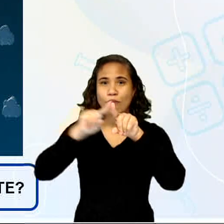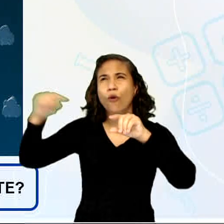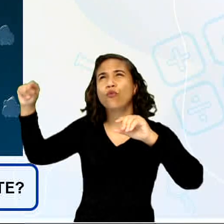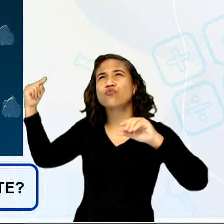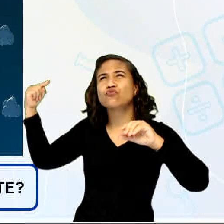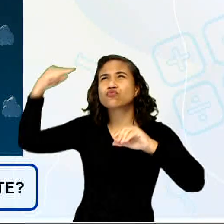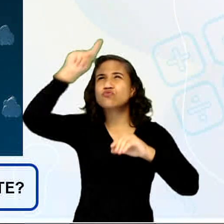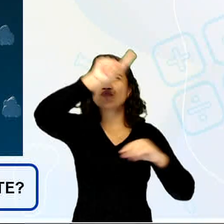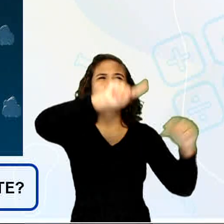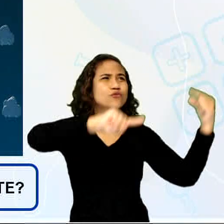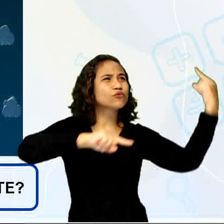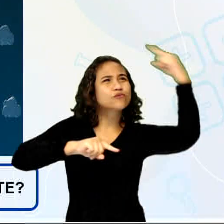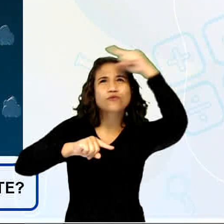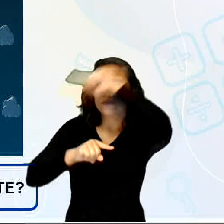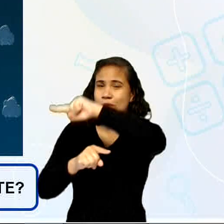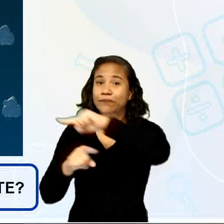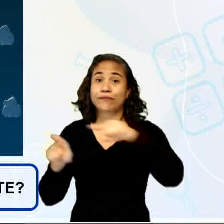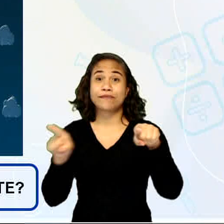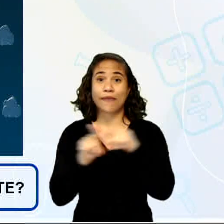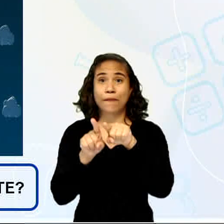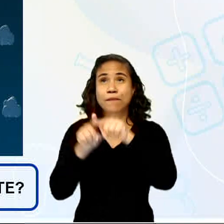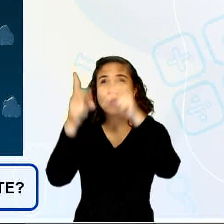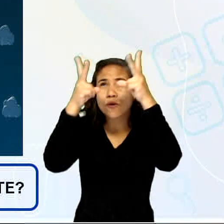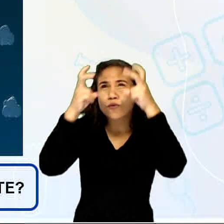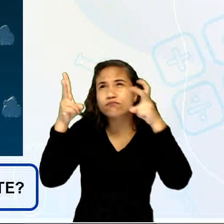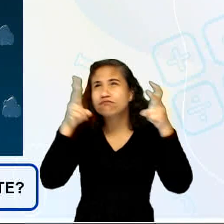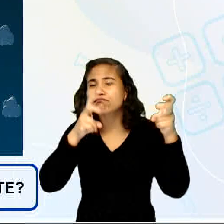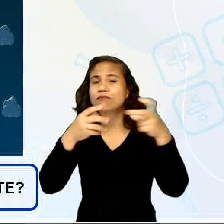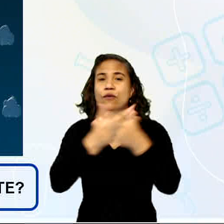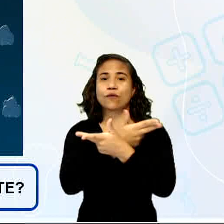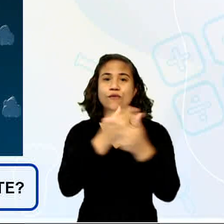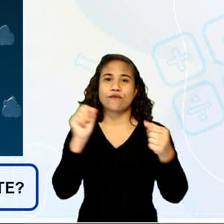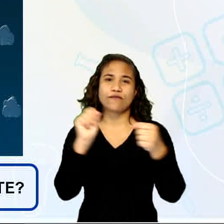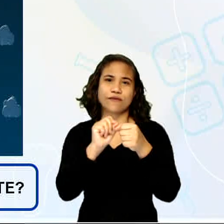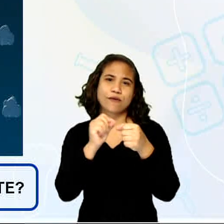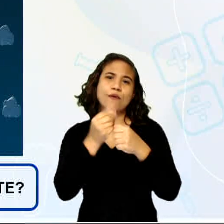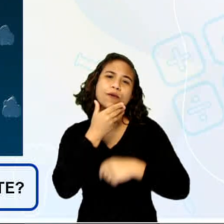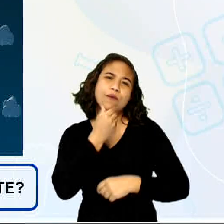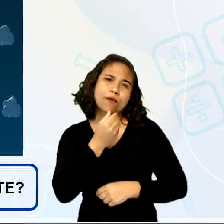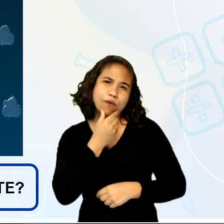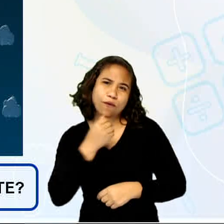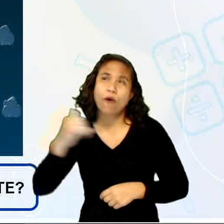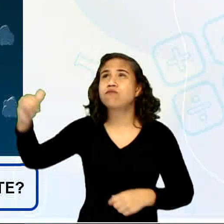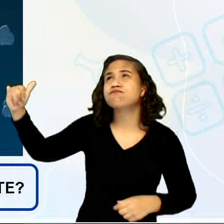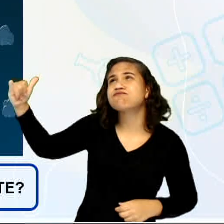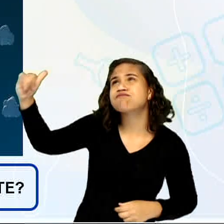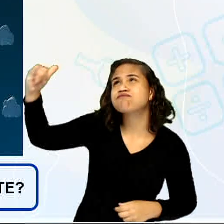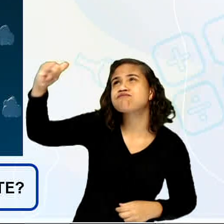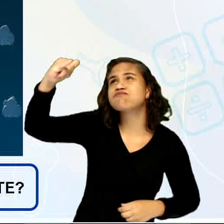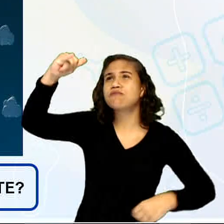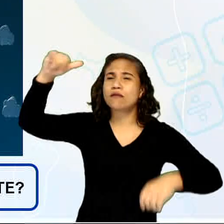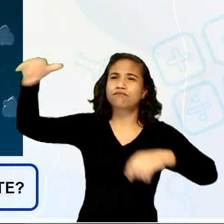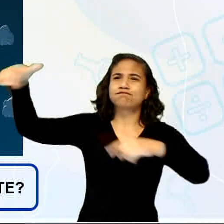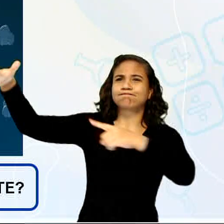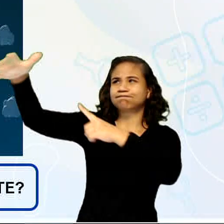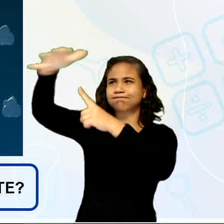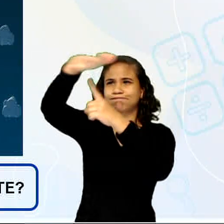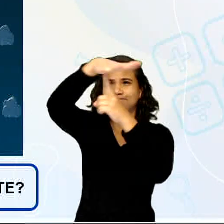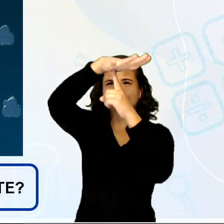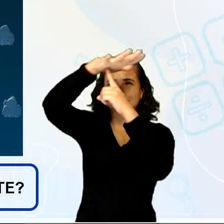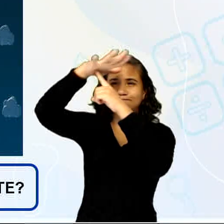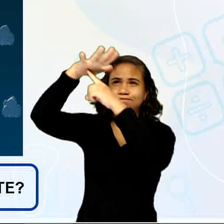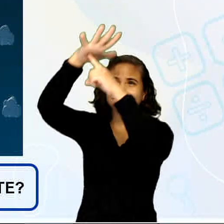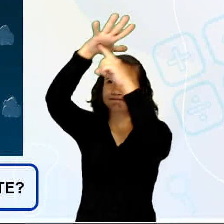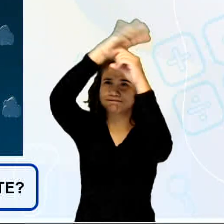Cometas. Também objetos feitos pelo homem, como o avião e o satélite. Quando observamos o